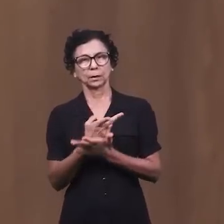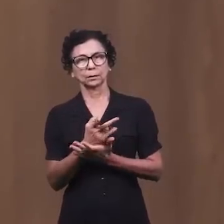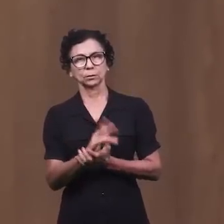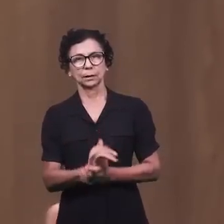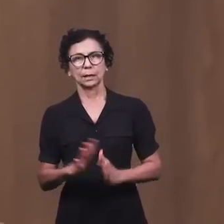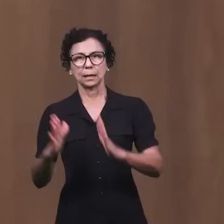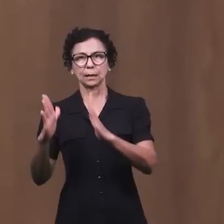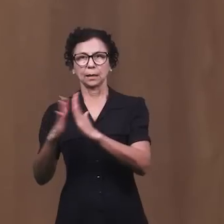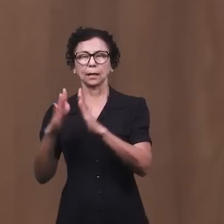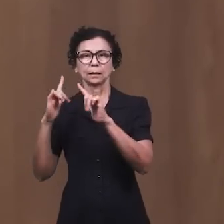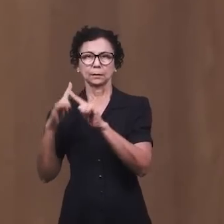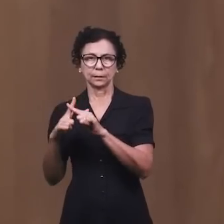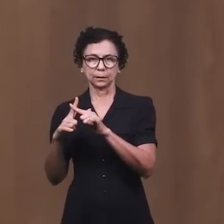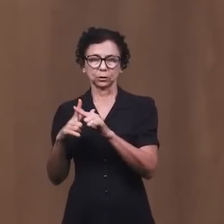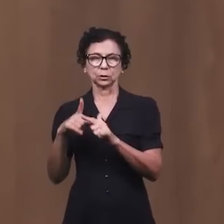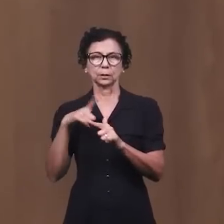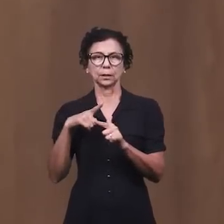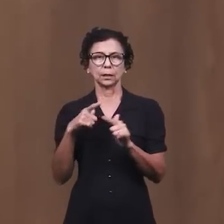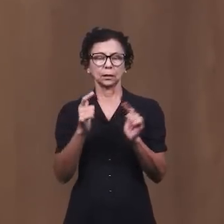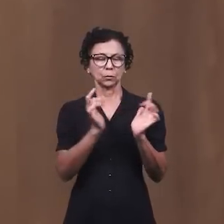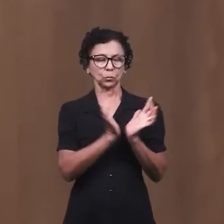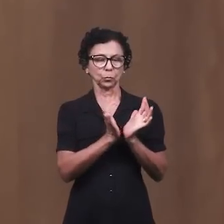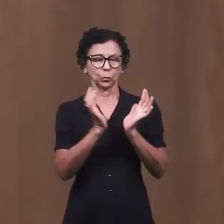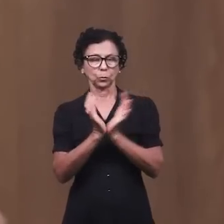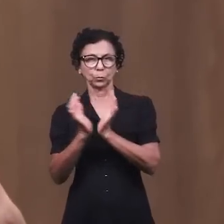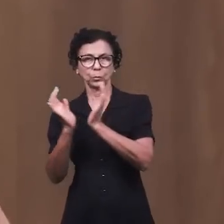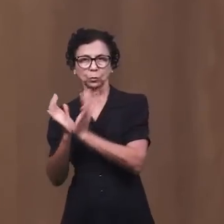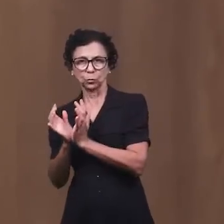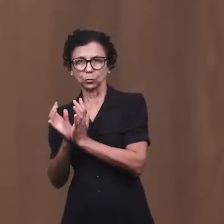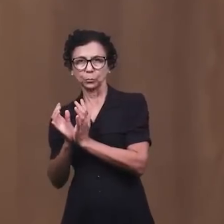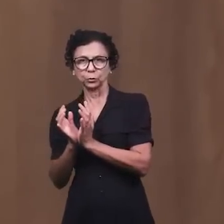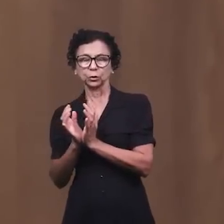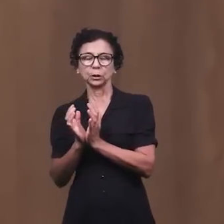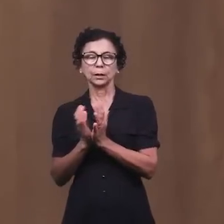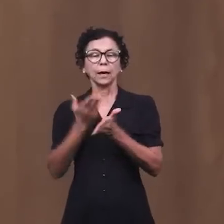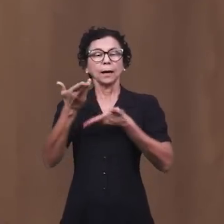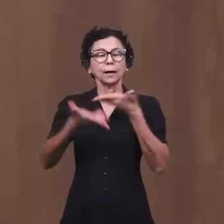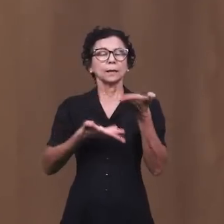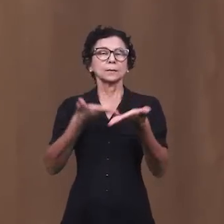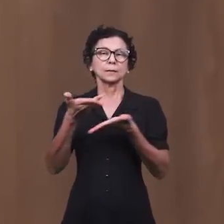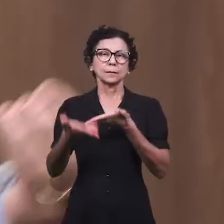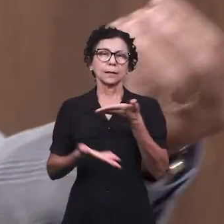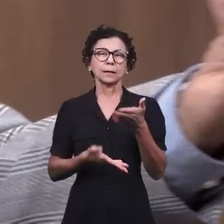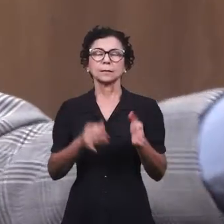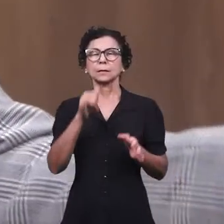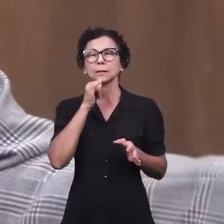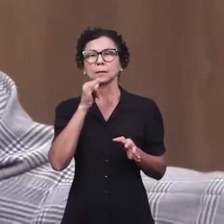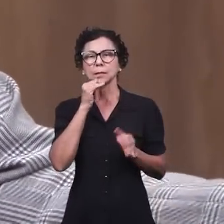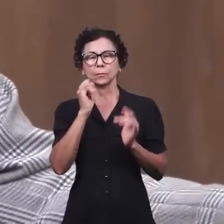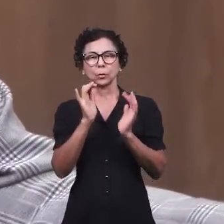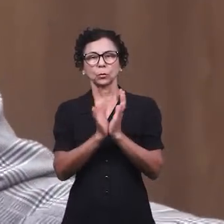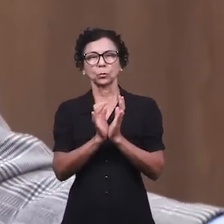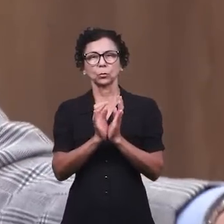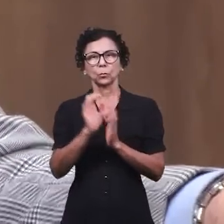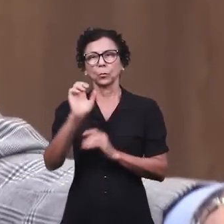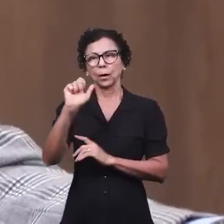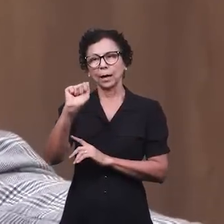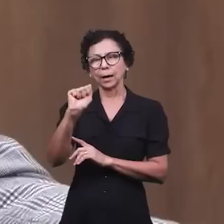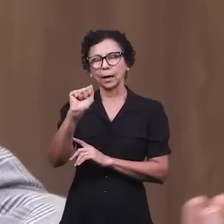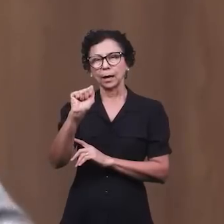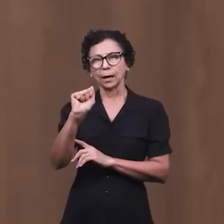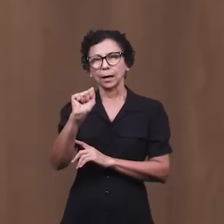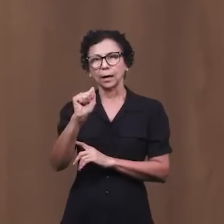assistência. Para não sobrecarregar toda a igreja, você pode dizer o seguinte: o grupo A, responsável